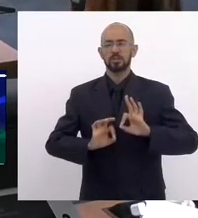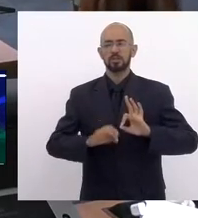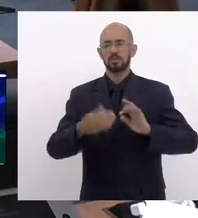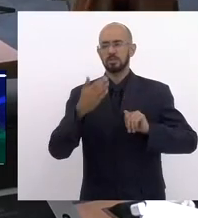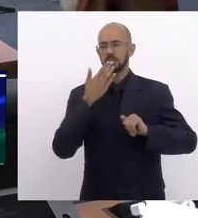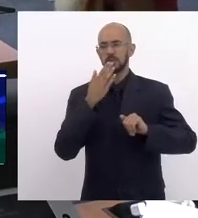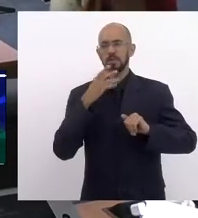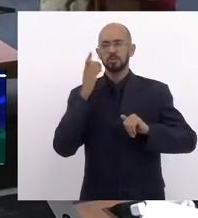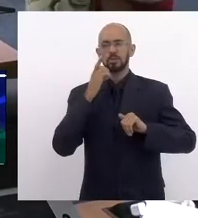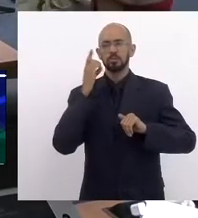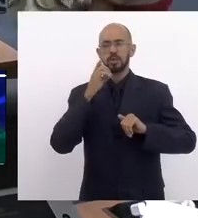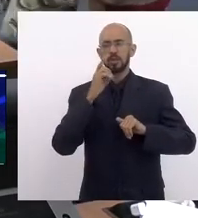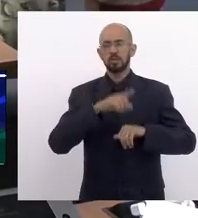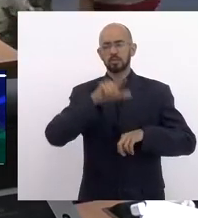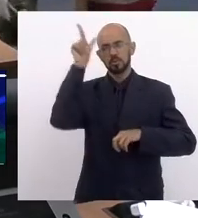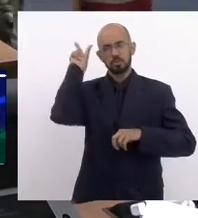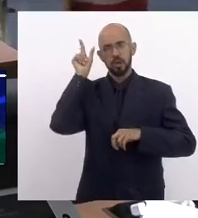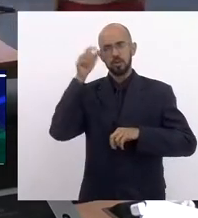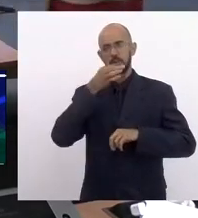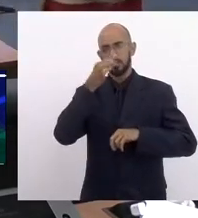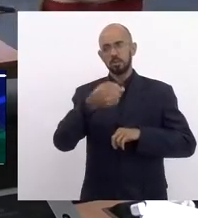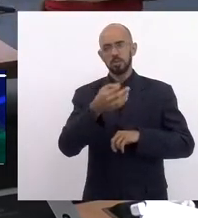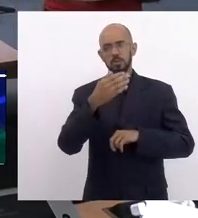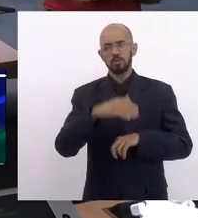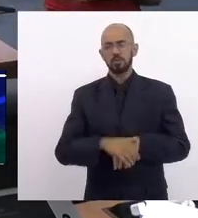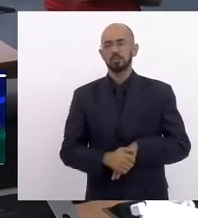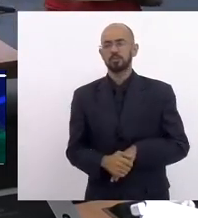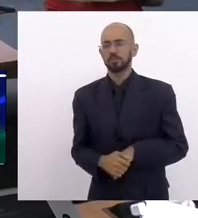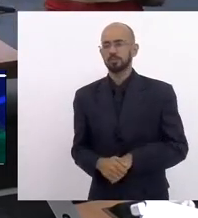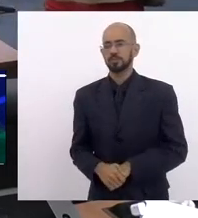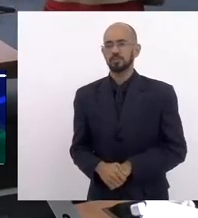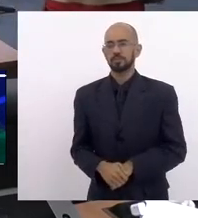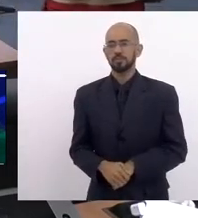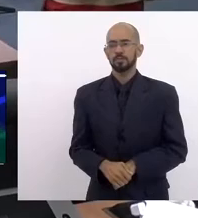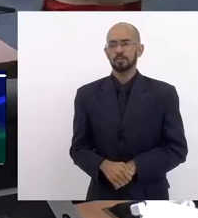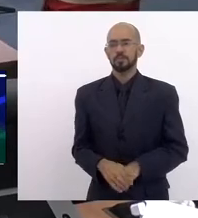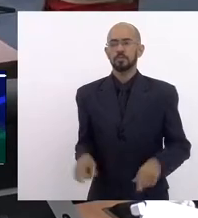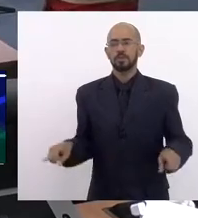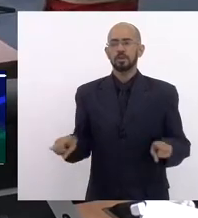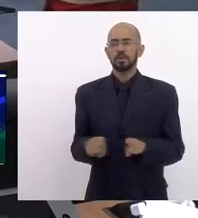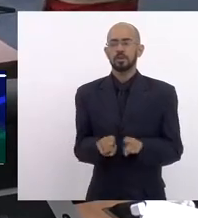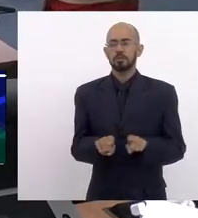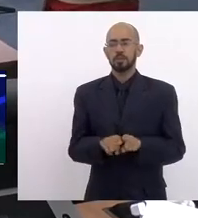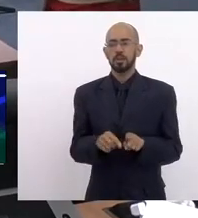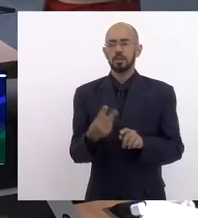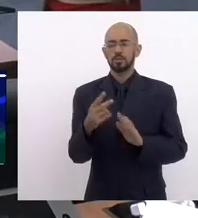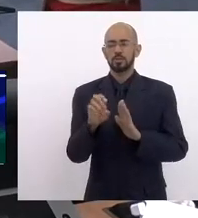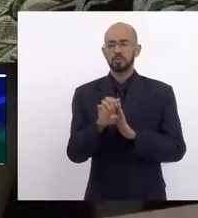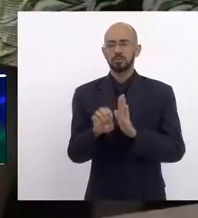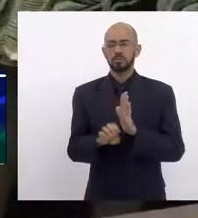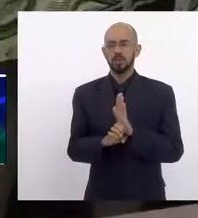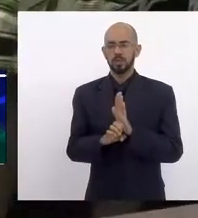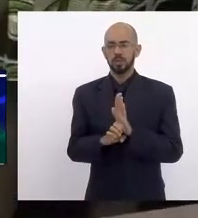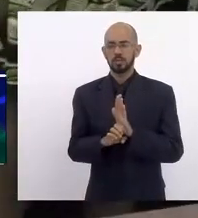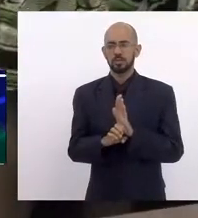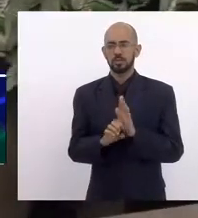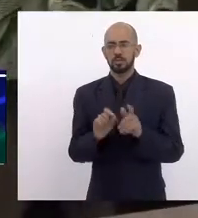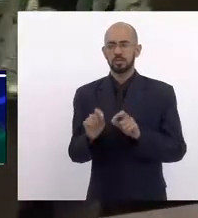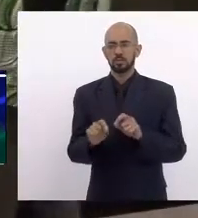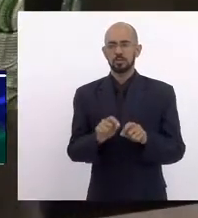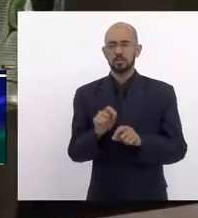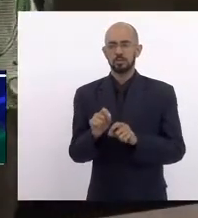para emitir o parecer. Além das duas emendas, senhora presidente,